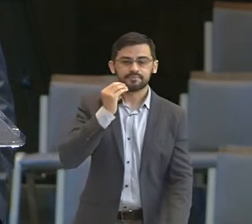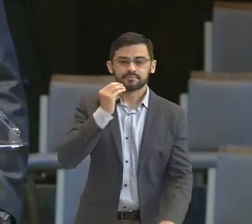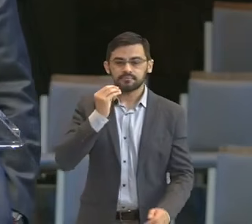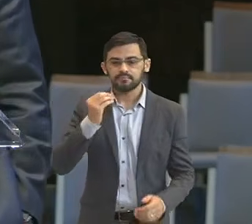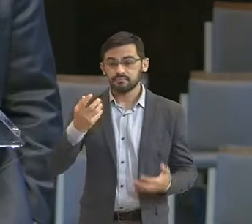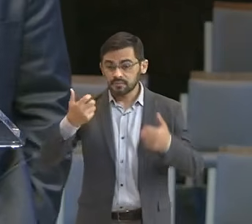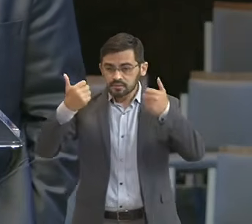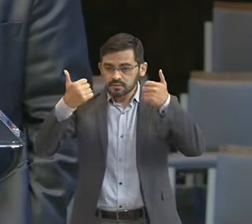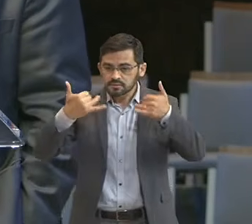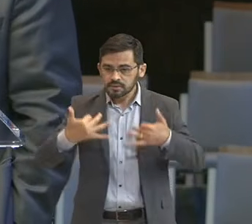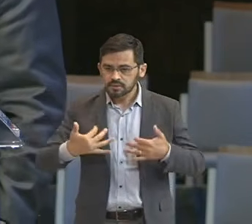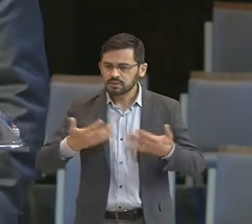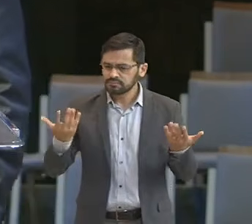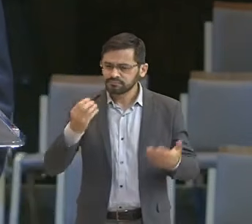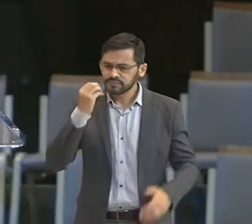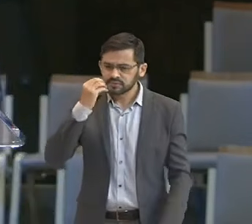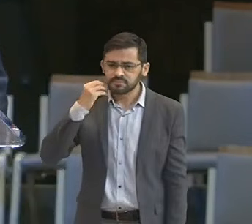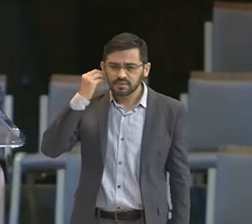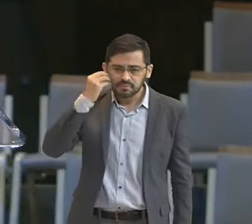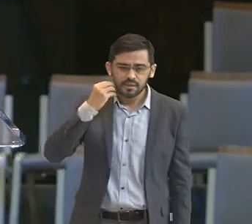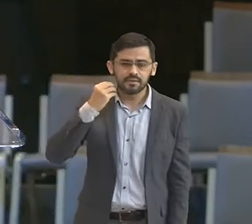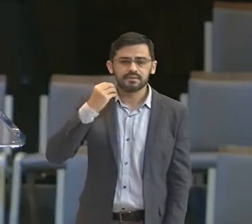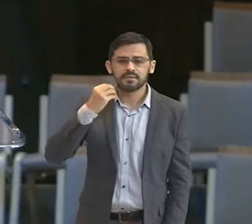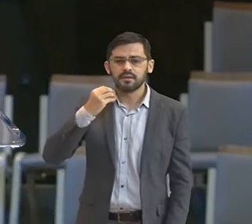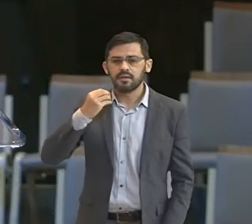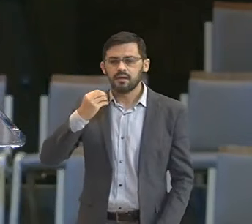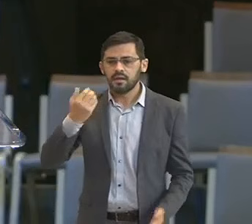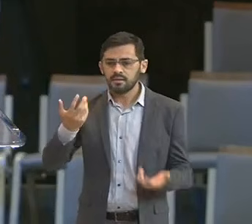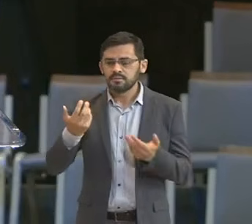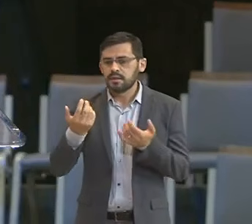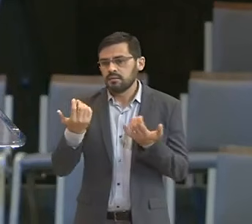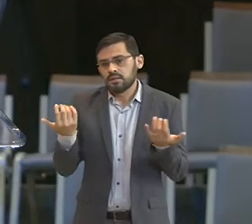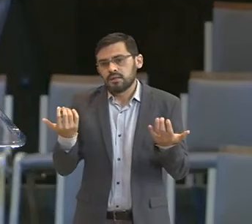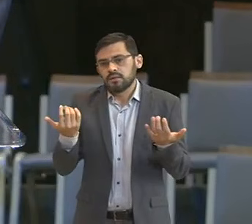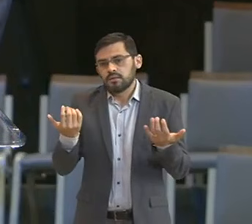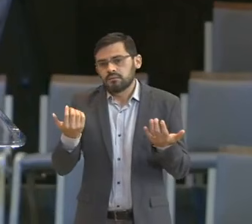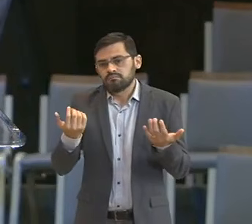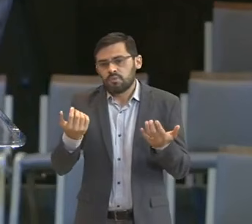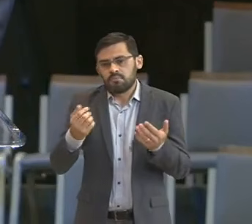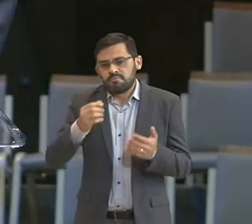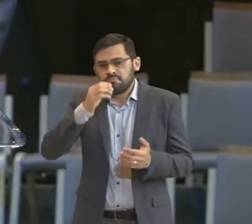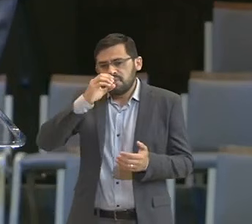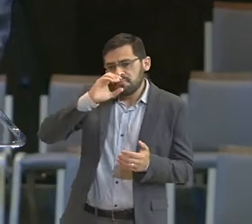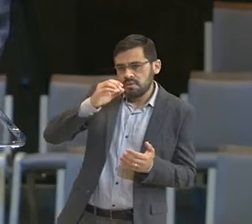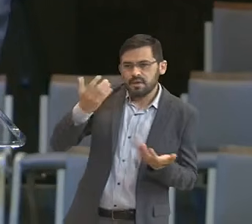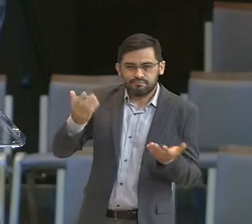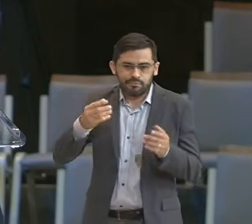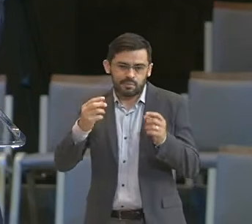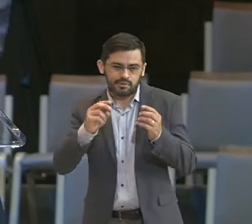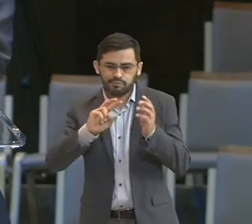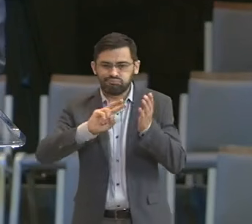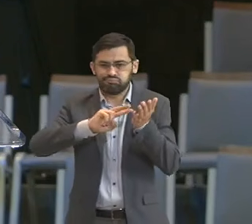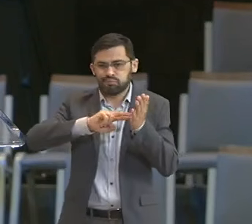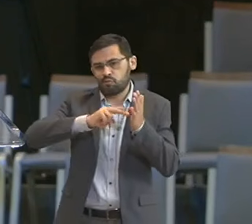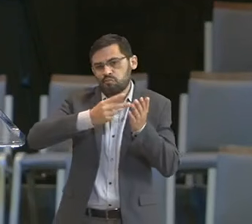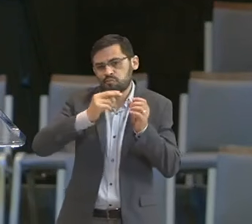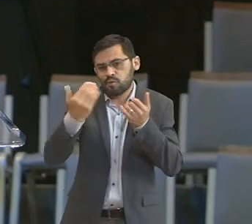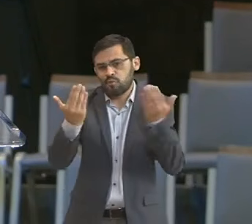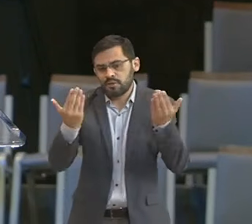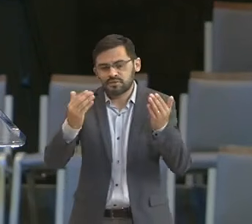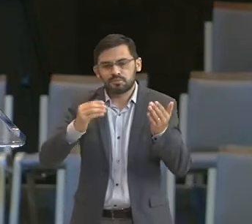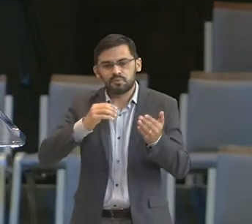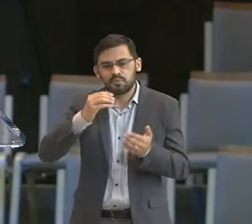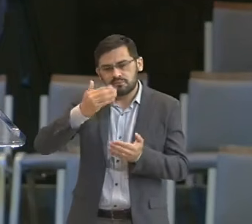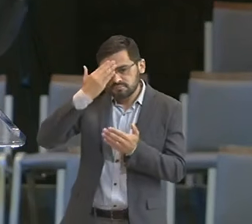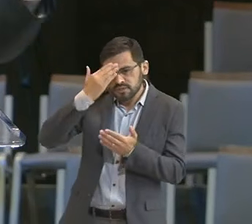ele acrescenta: beba. Beber é igual a crer, confiar. Por isso que o versículo seguinte,